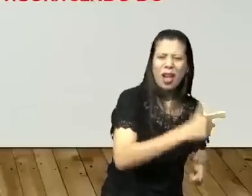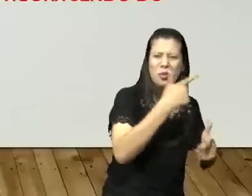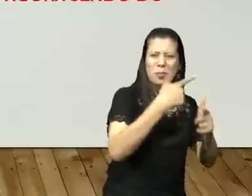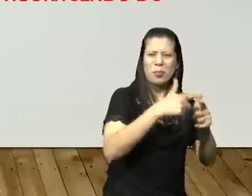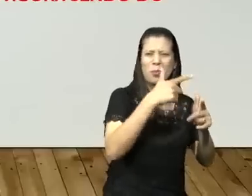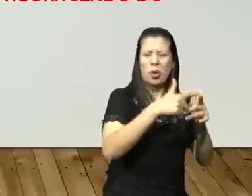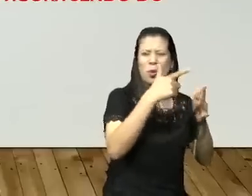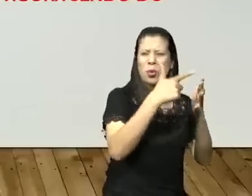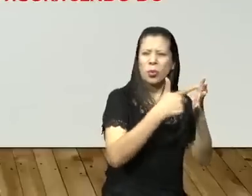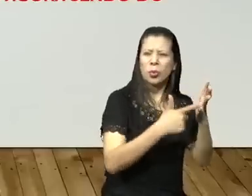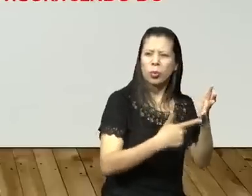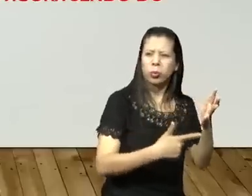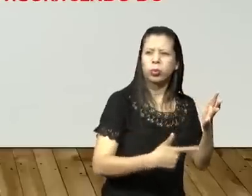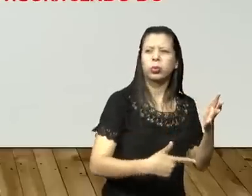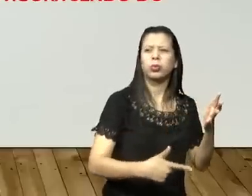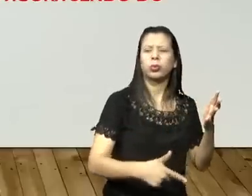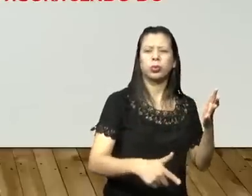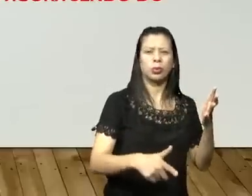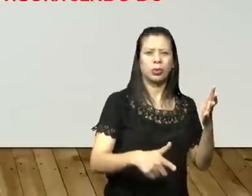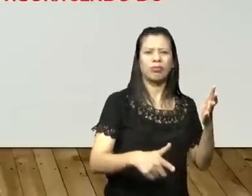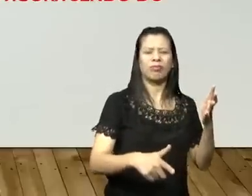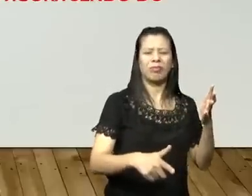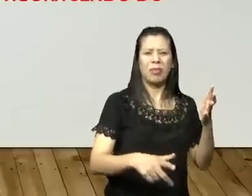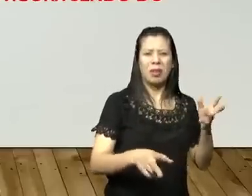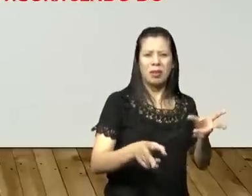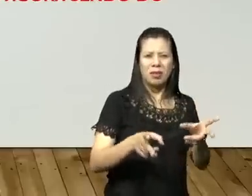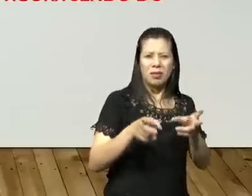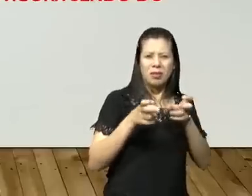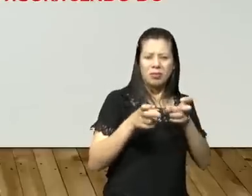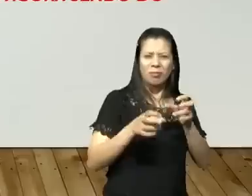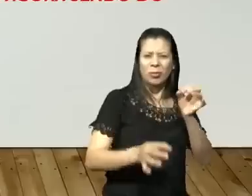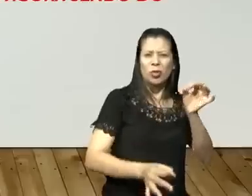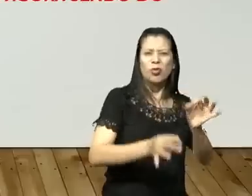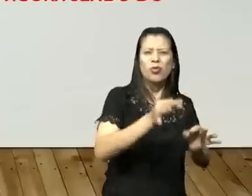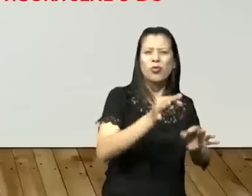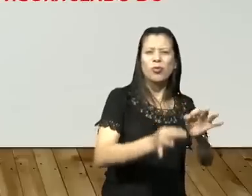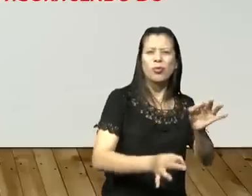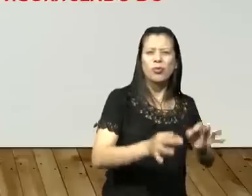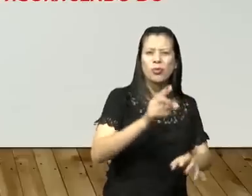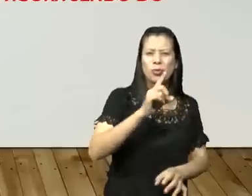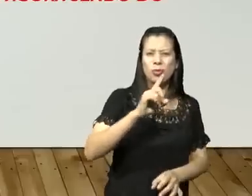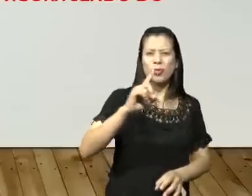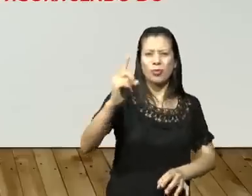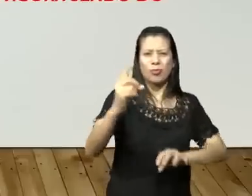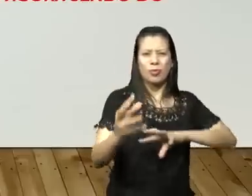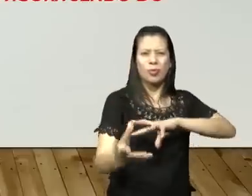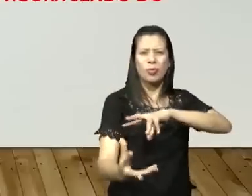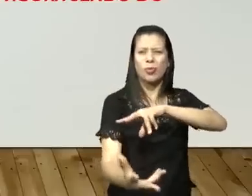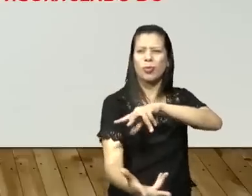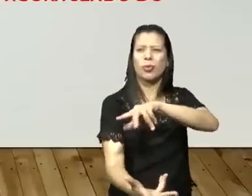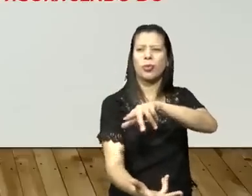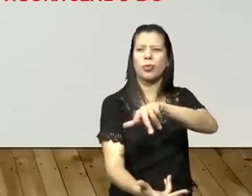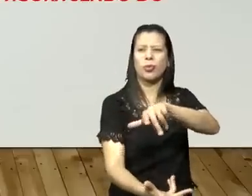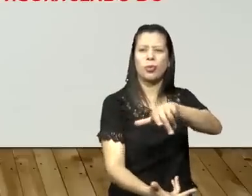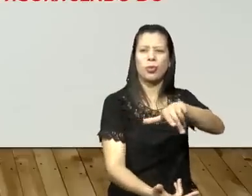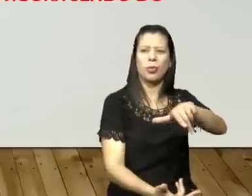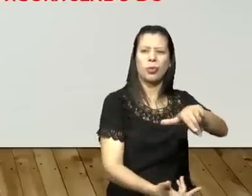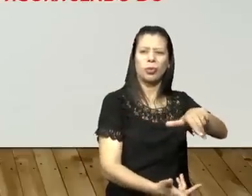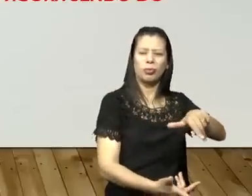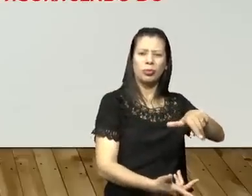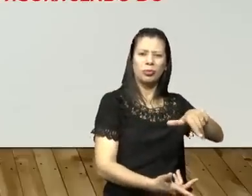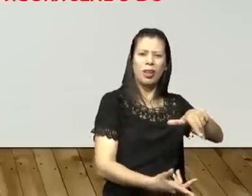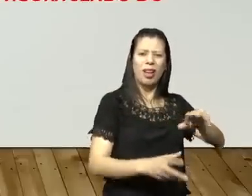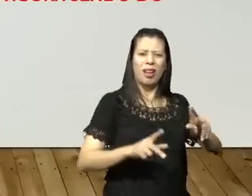Deus e também atinge os filhos de Deus o refletor espírito de Deus está mesmo agora